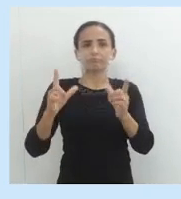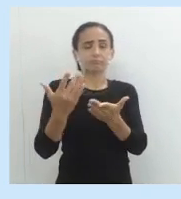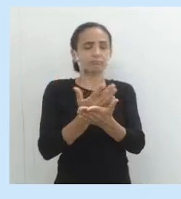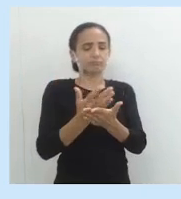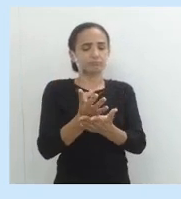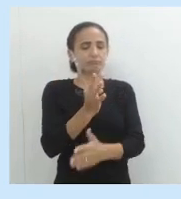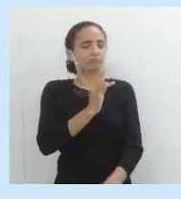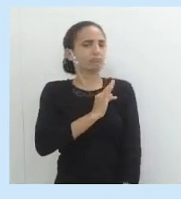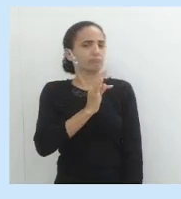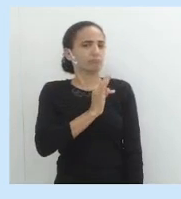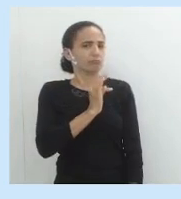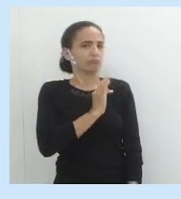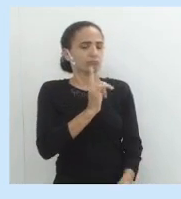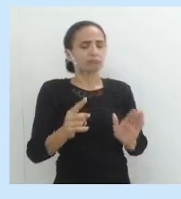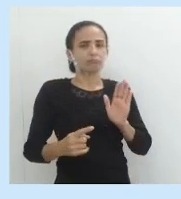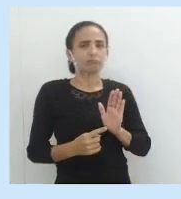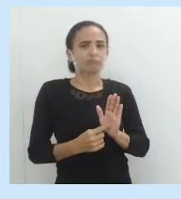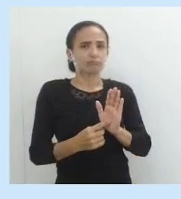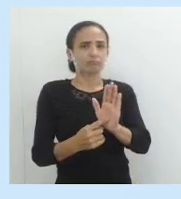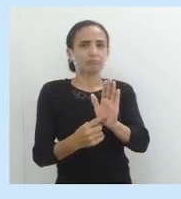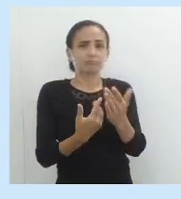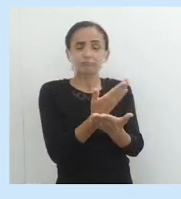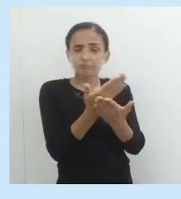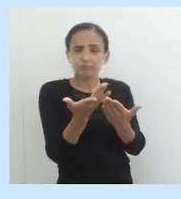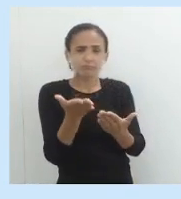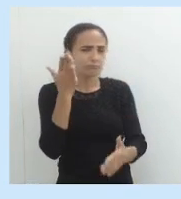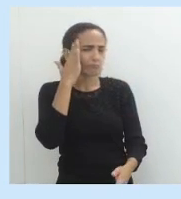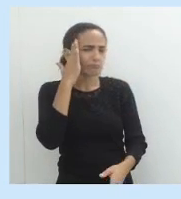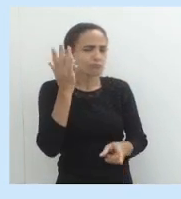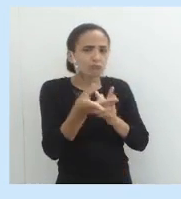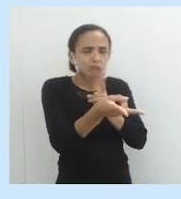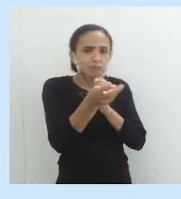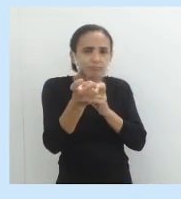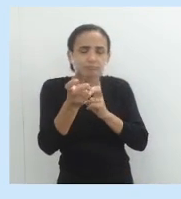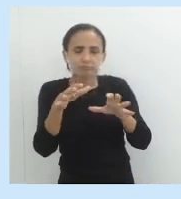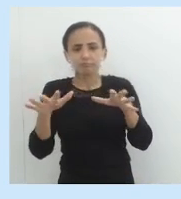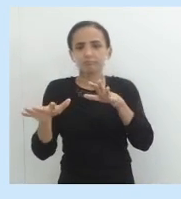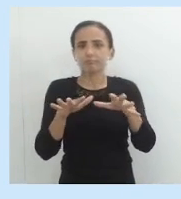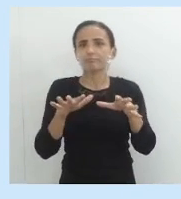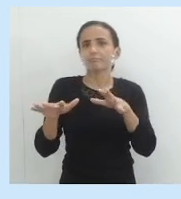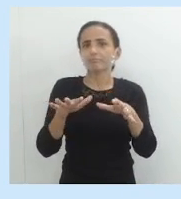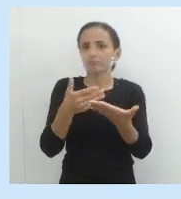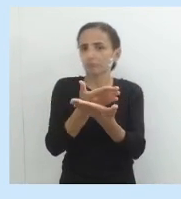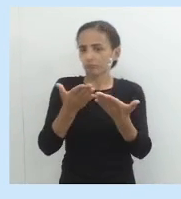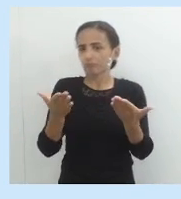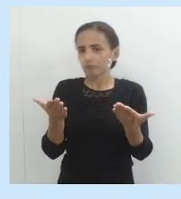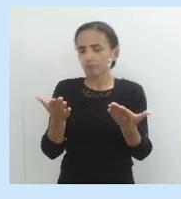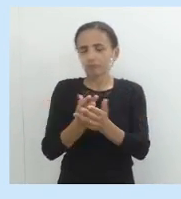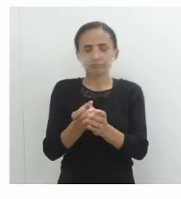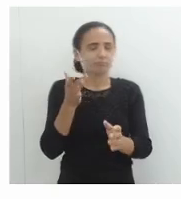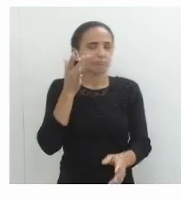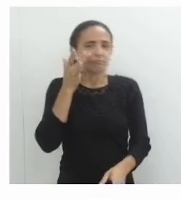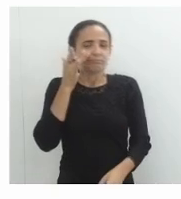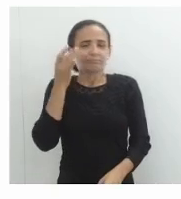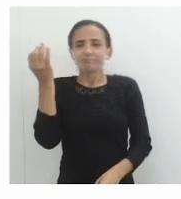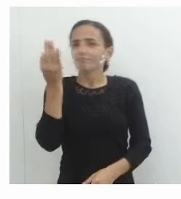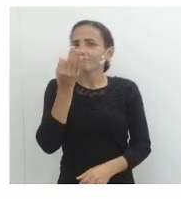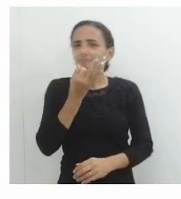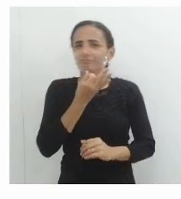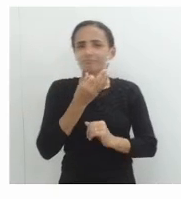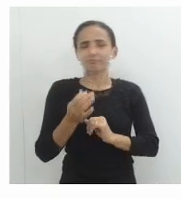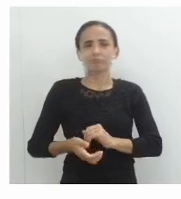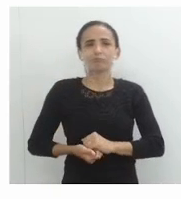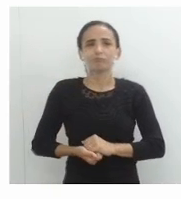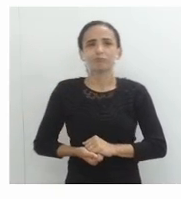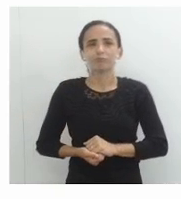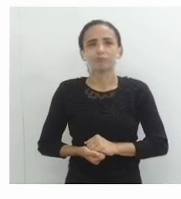eles vão simular essa sensação para a gente, né? De movimento, né? Que nos encanta.